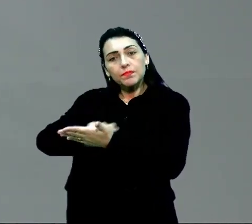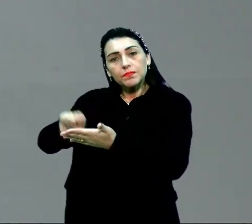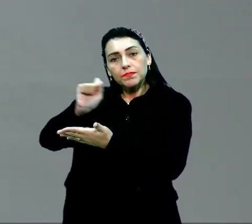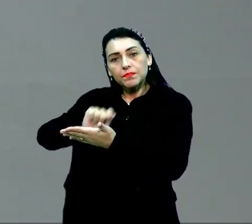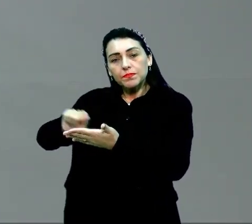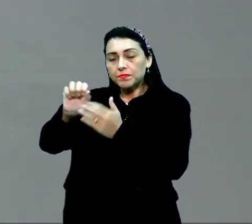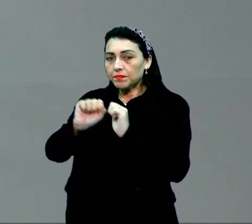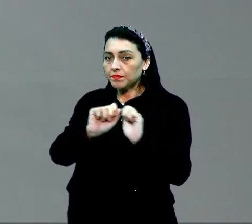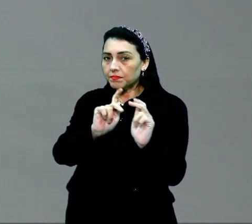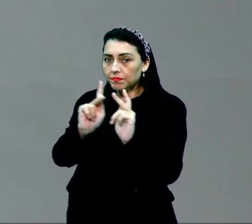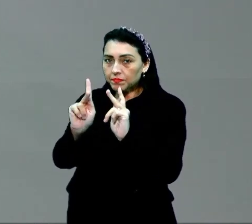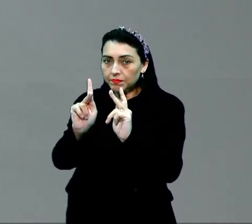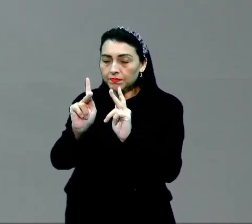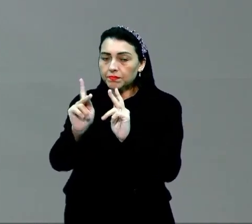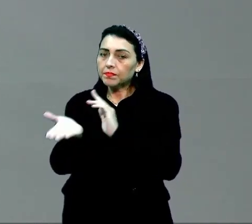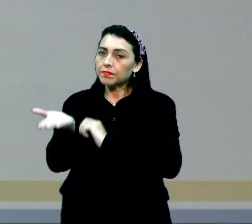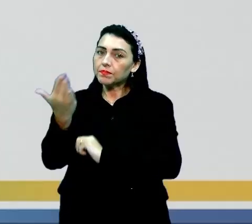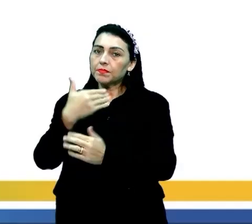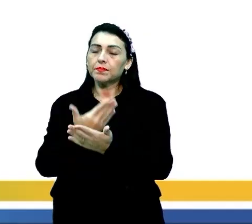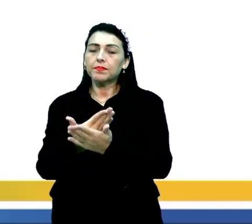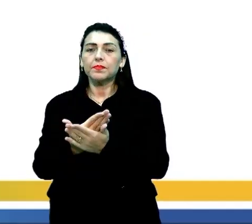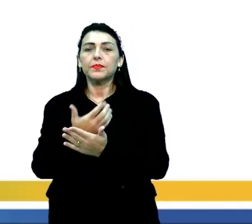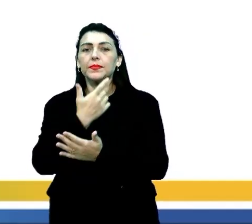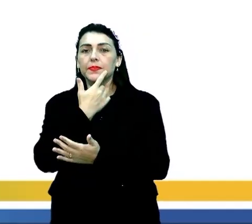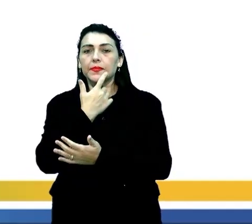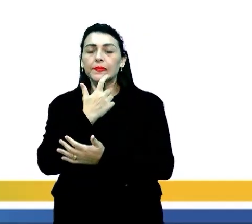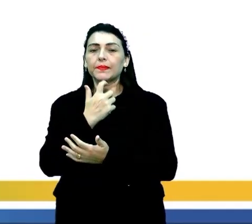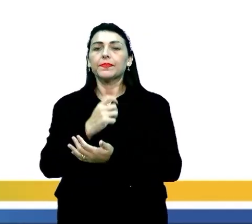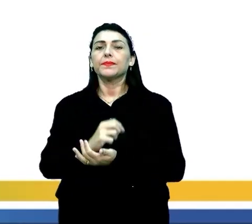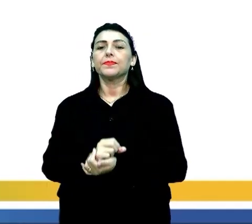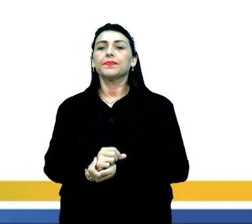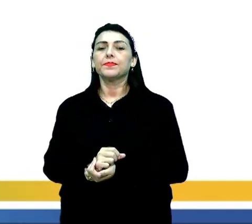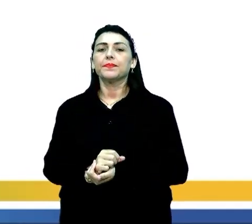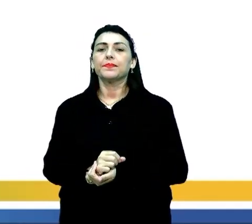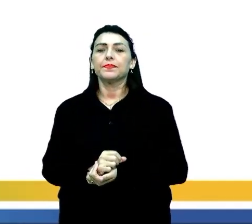anotações, ok? Vamos à nossa aula.